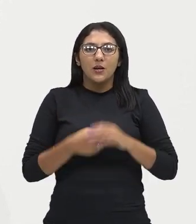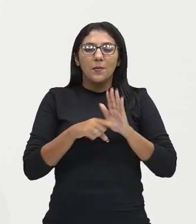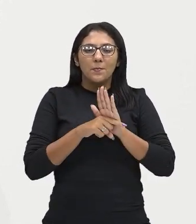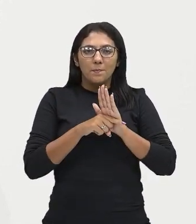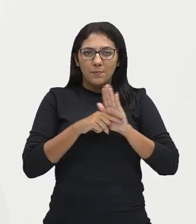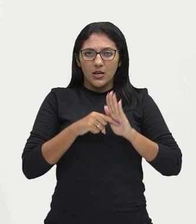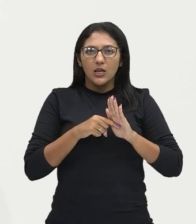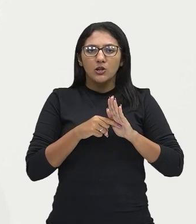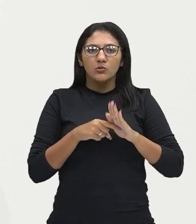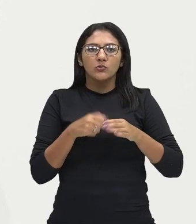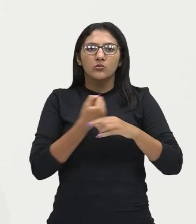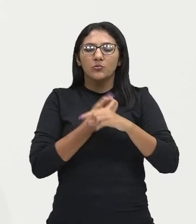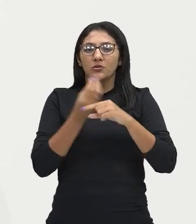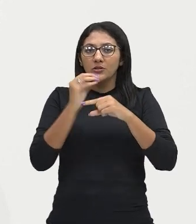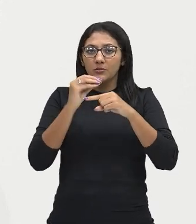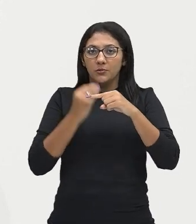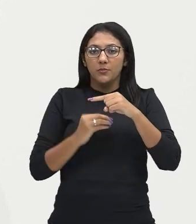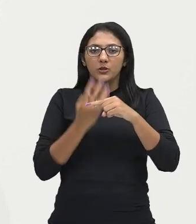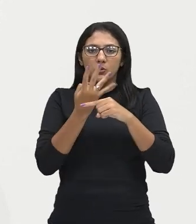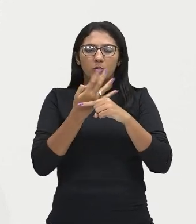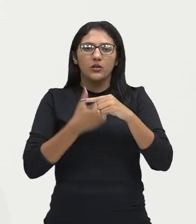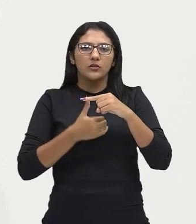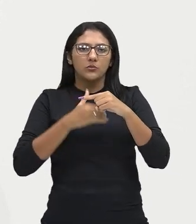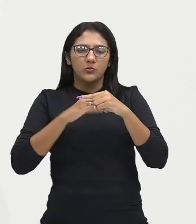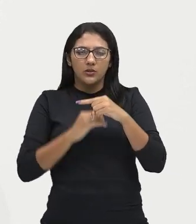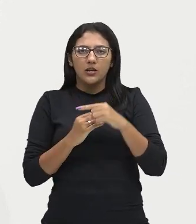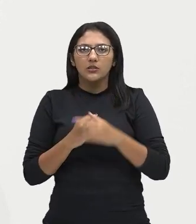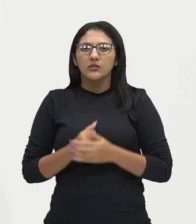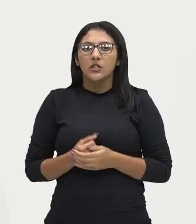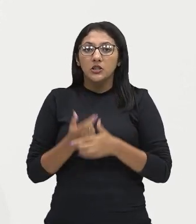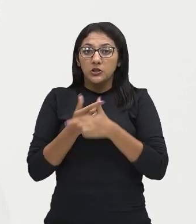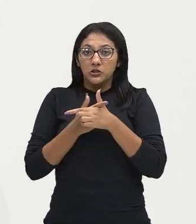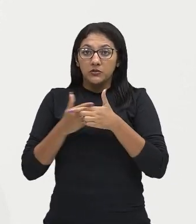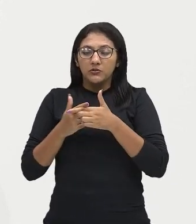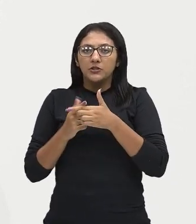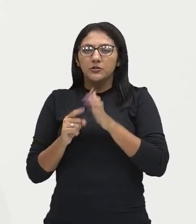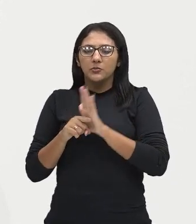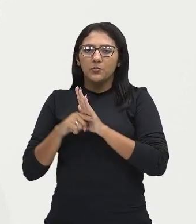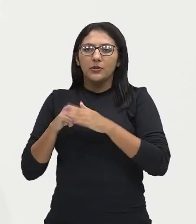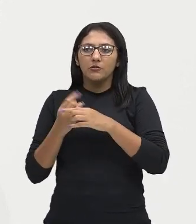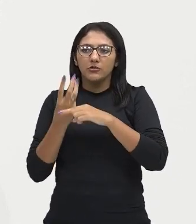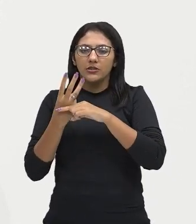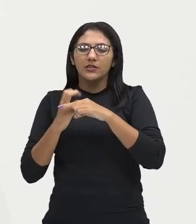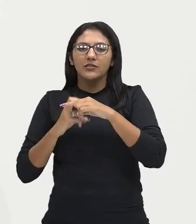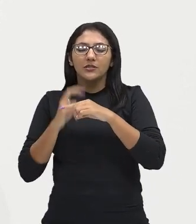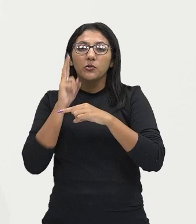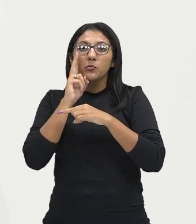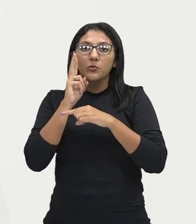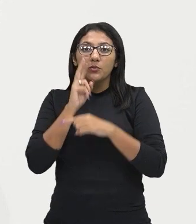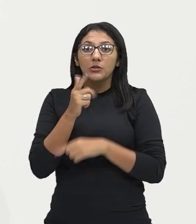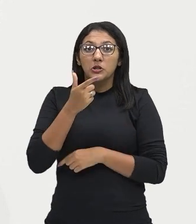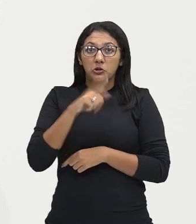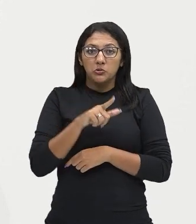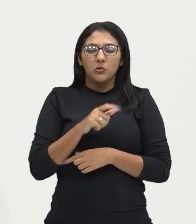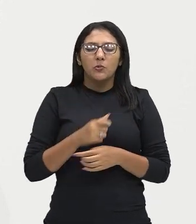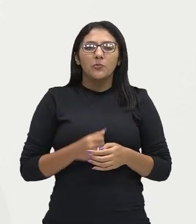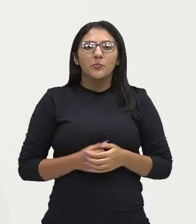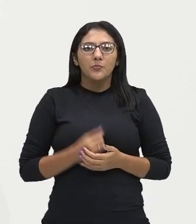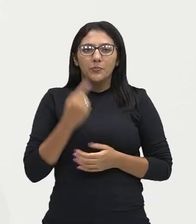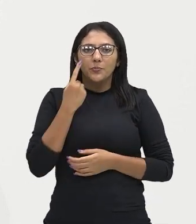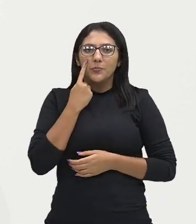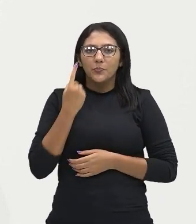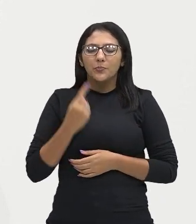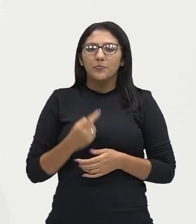a fração menos 4 sobre 10 dividido por menos 3 sobre 5. Olha a regra, pessoal. Repete a primeira. Então vem comigo aqui, vamos repetir a